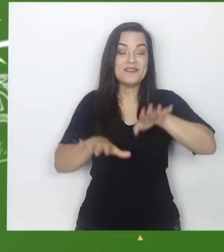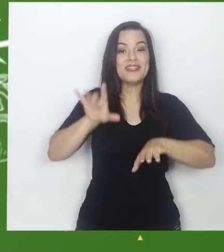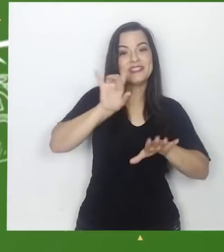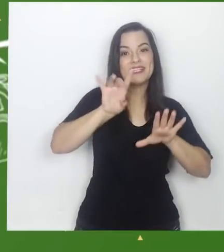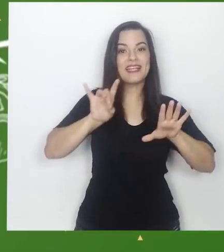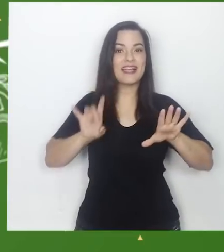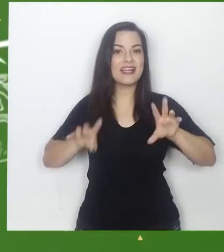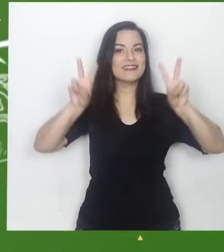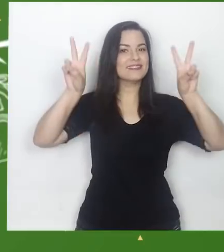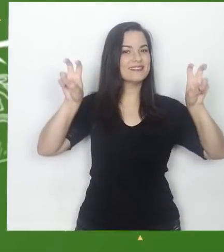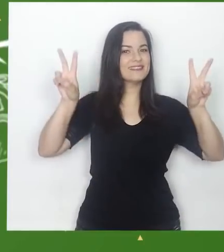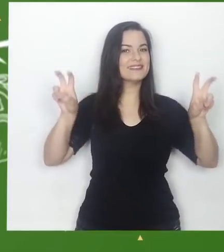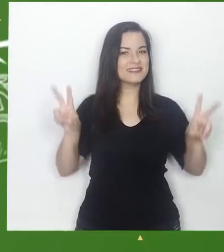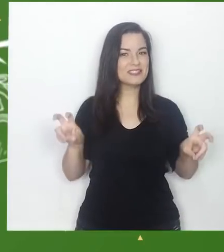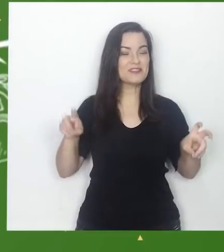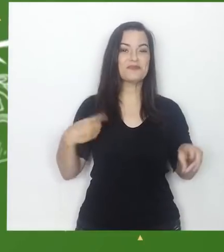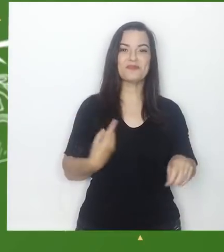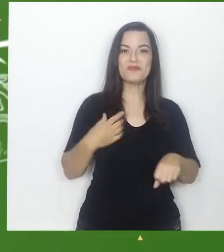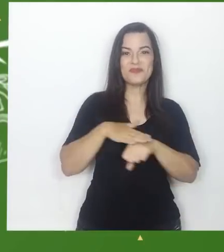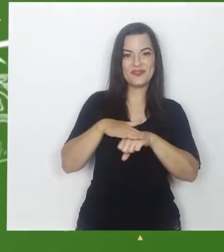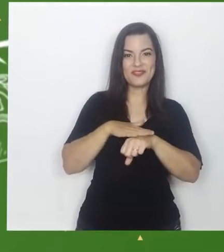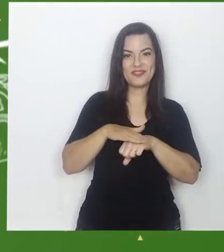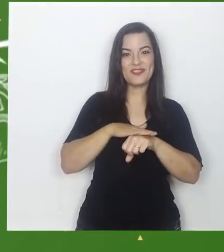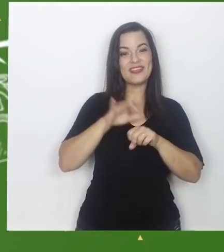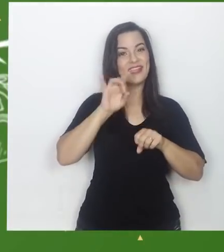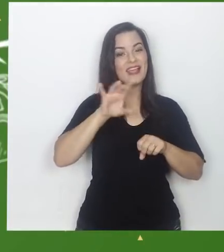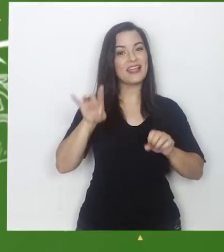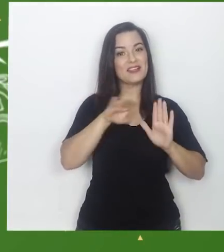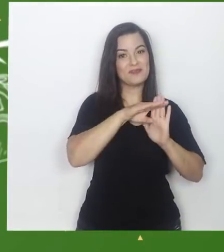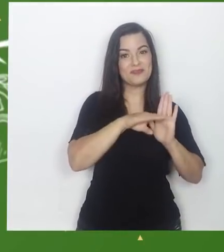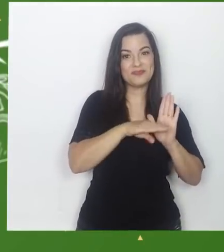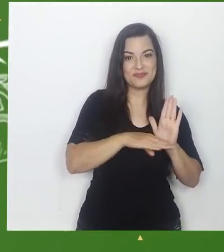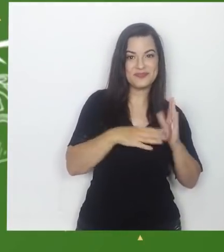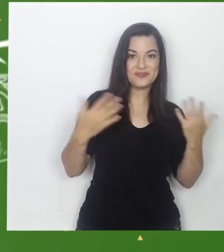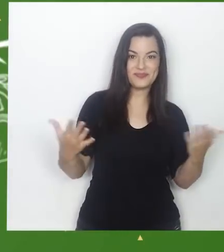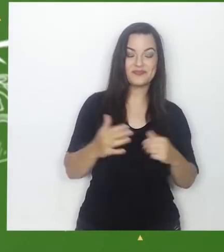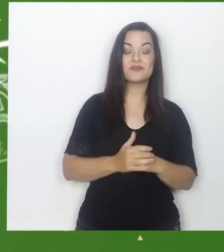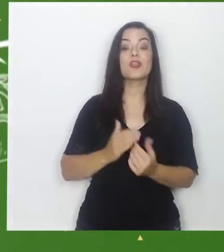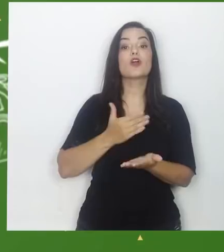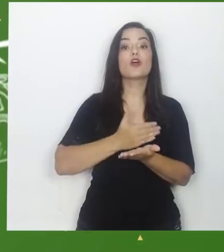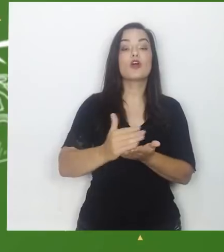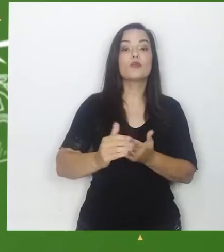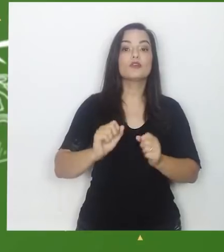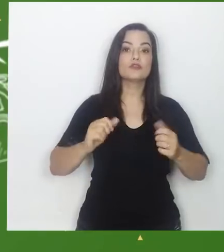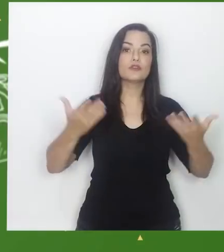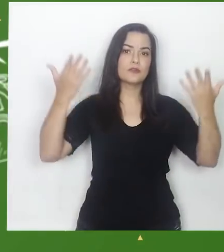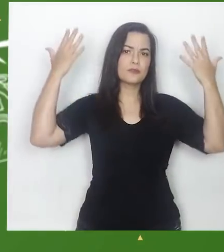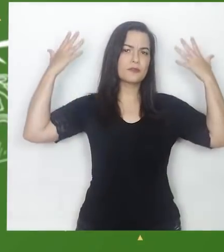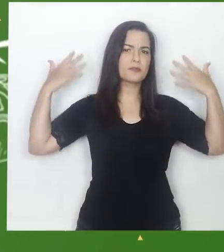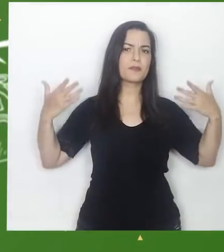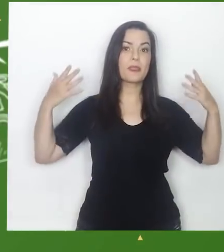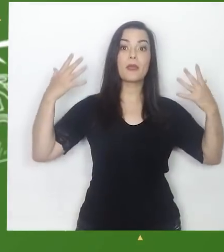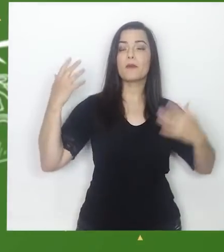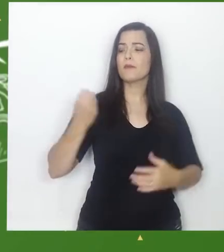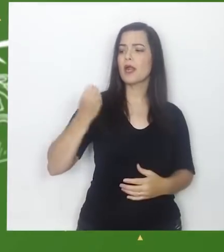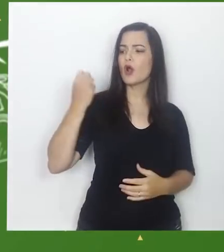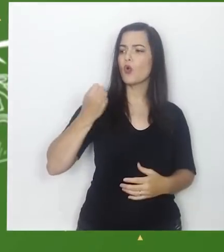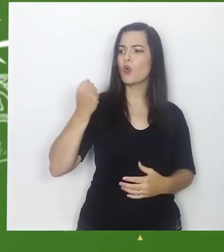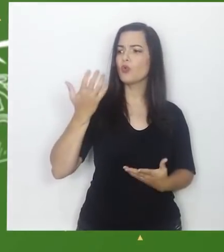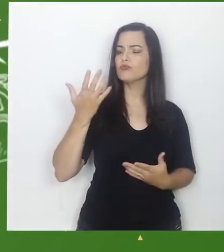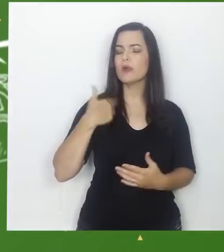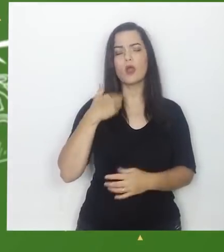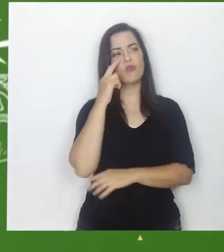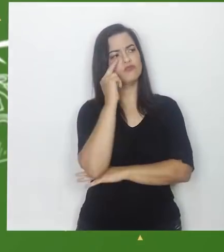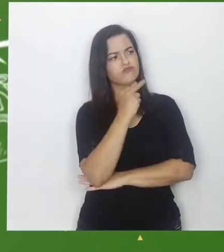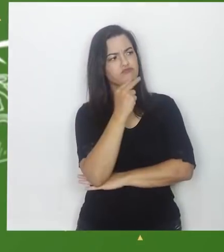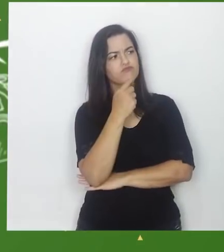nós conversamos nos programas. Então, nós começamos com uma parede branca, aí a Pro olhou e